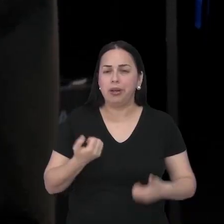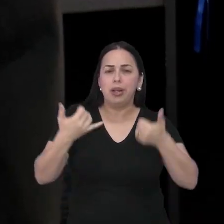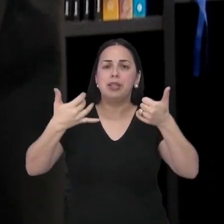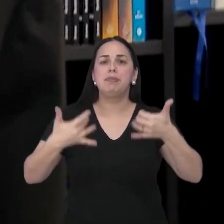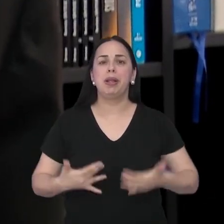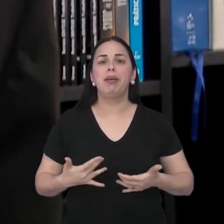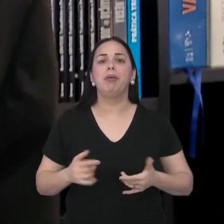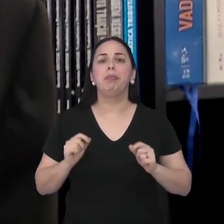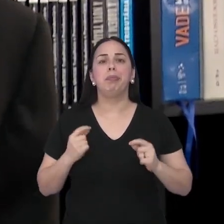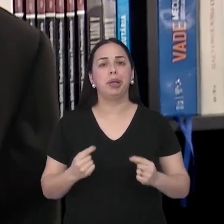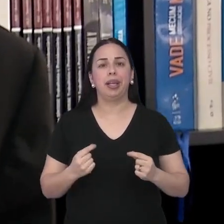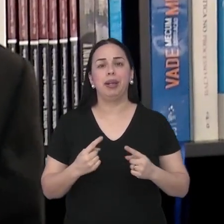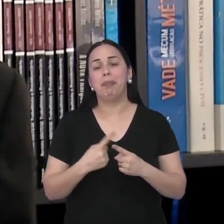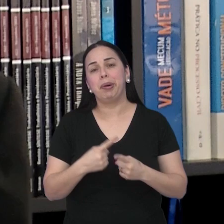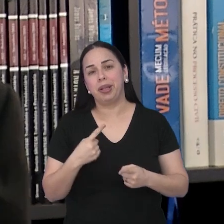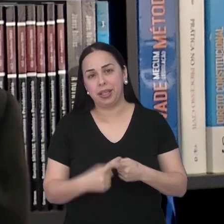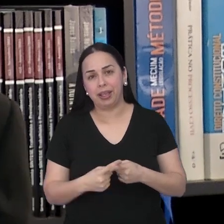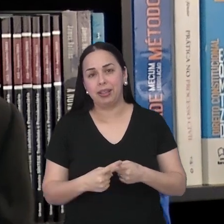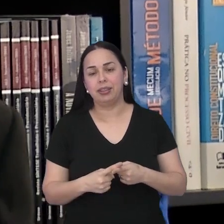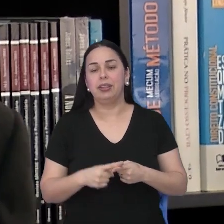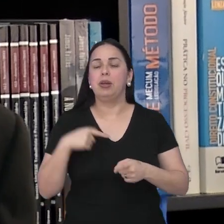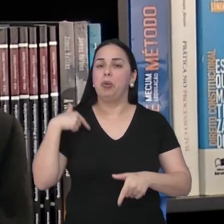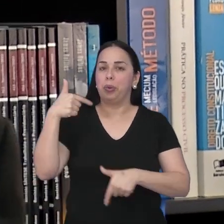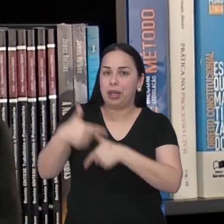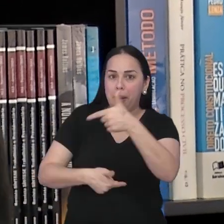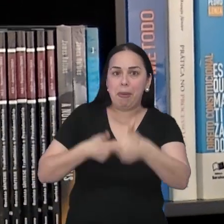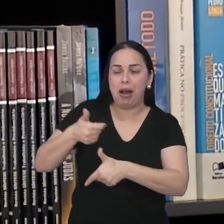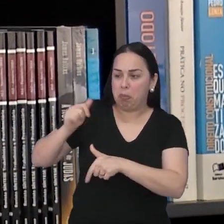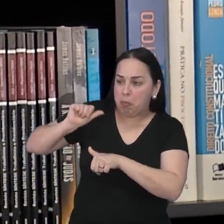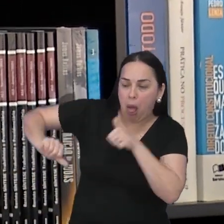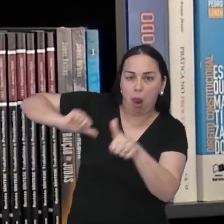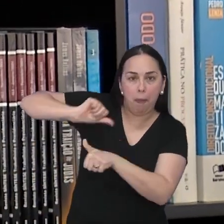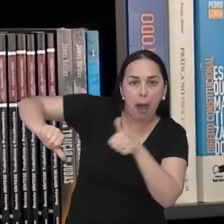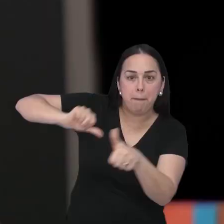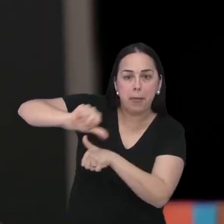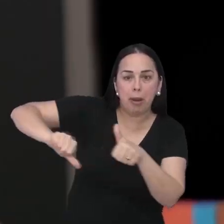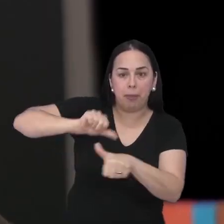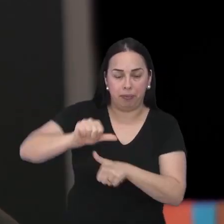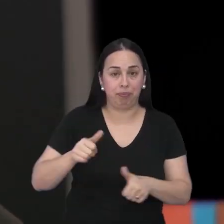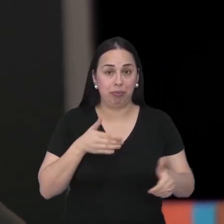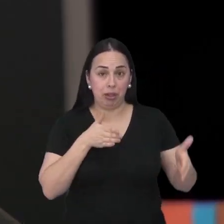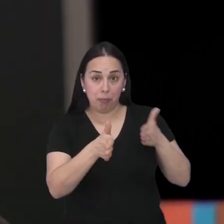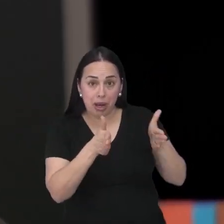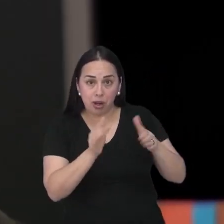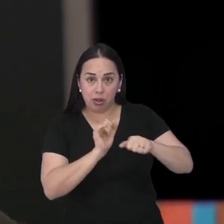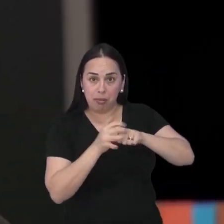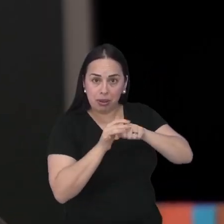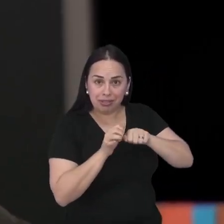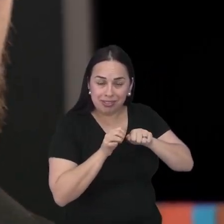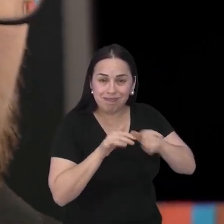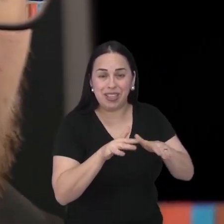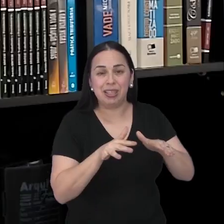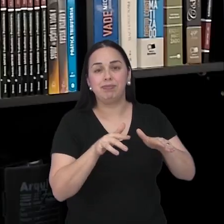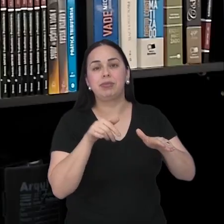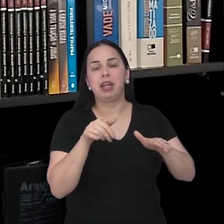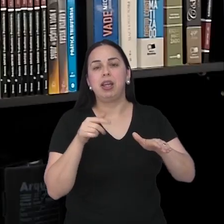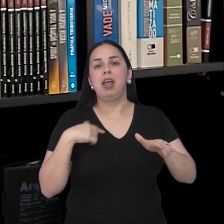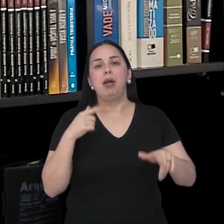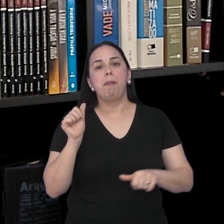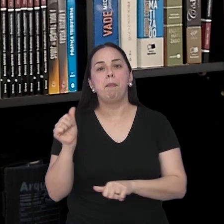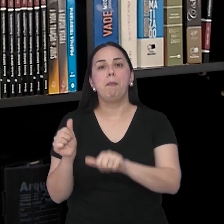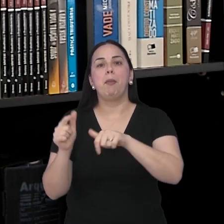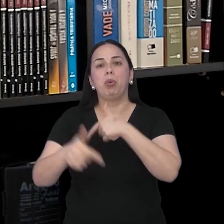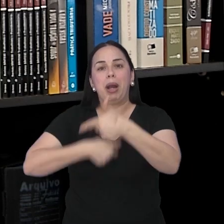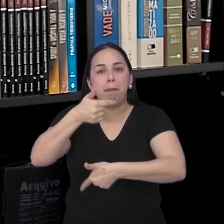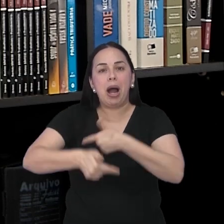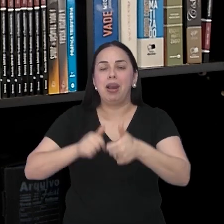25,6%. Esse advogado trabalhista explica que o resultado pode estar atrelado às condições do mercado nos últimos anos. A